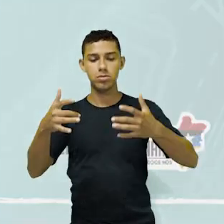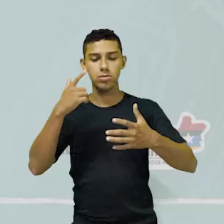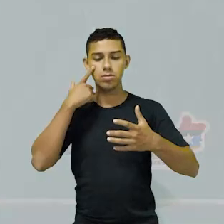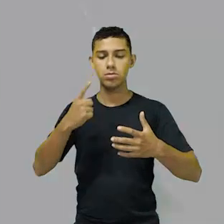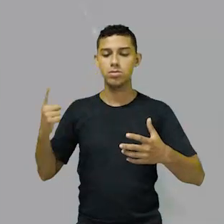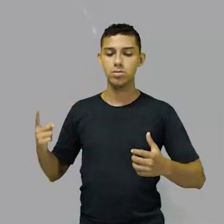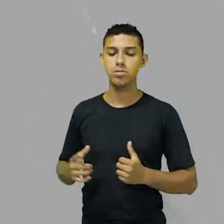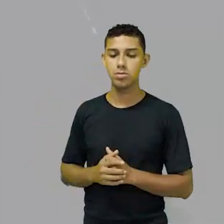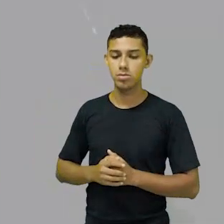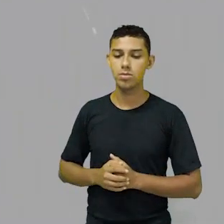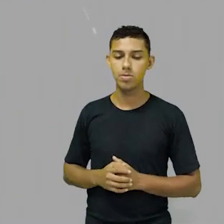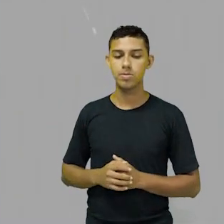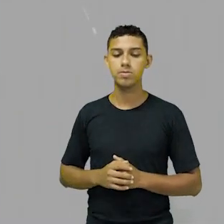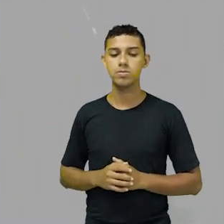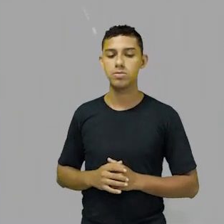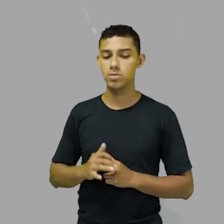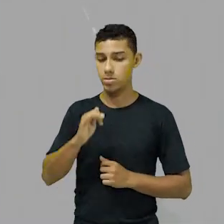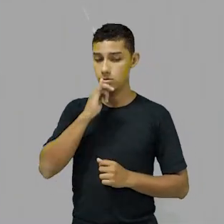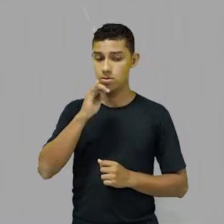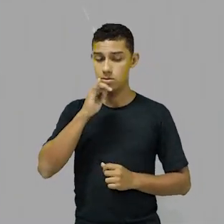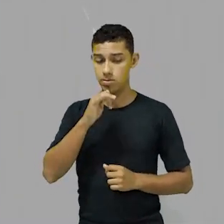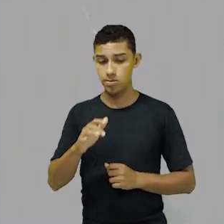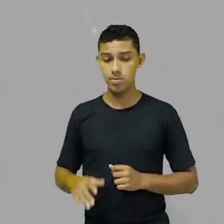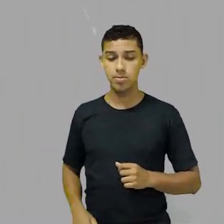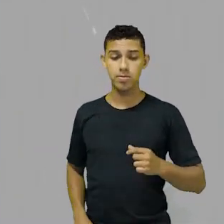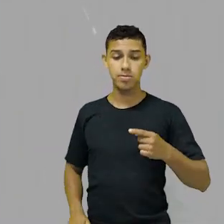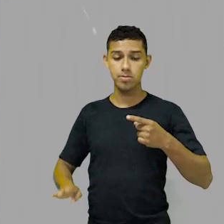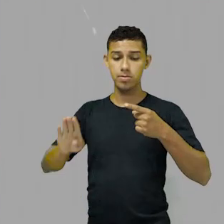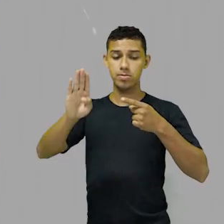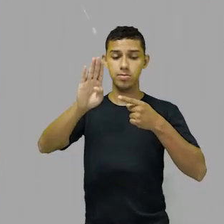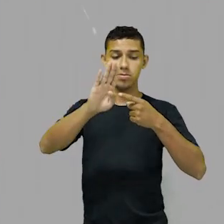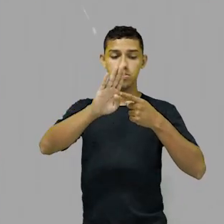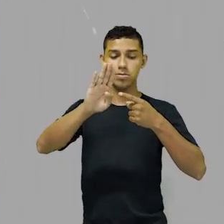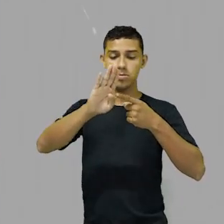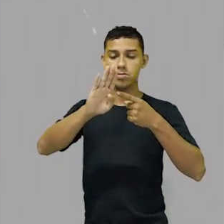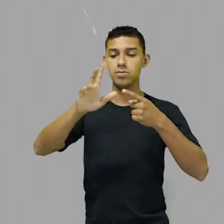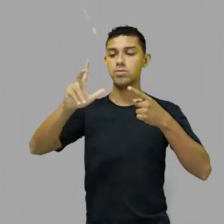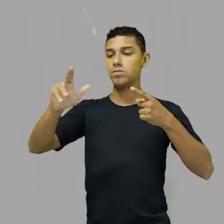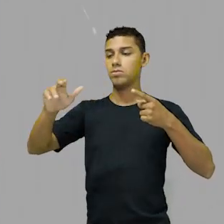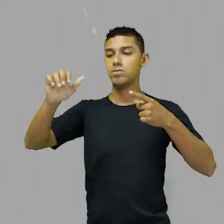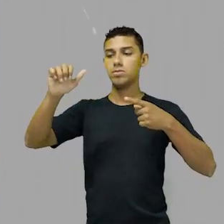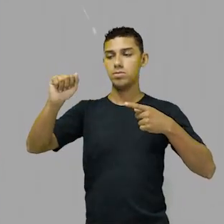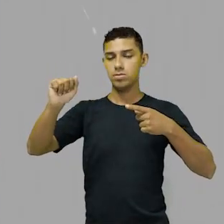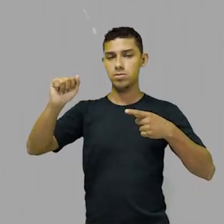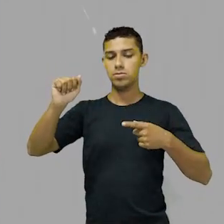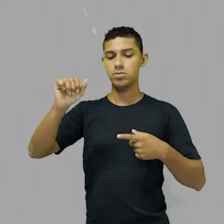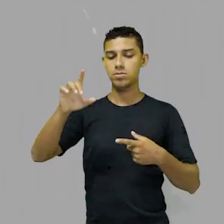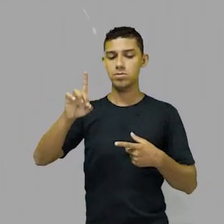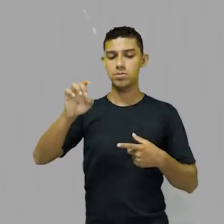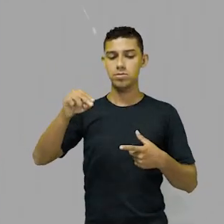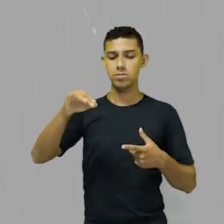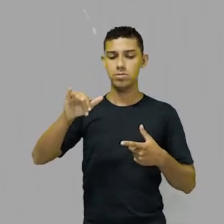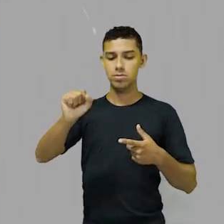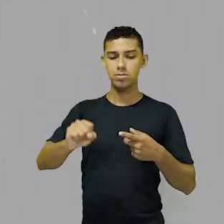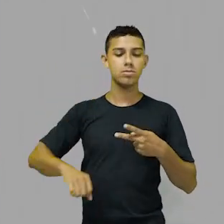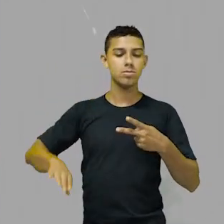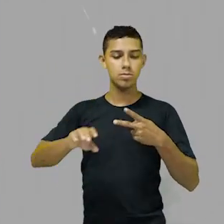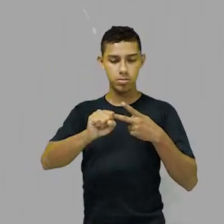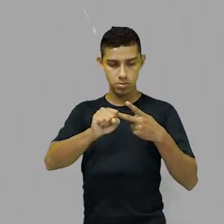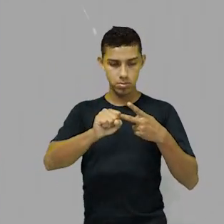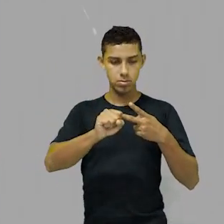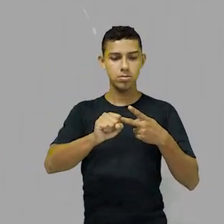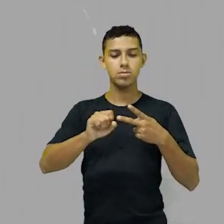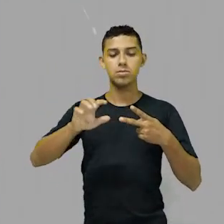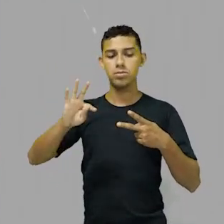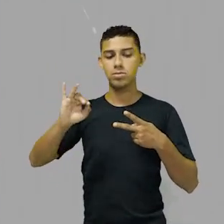seguir. Então ele diz aqui que a base B, ela funciona como se fosse a adenina. A base